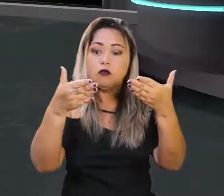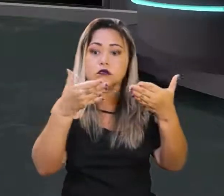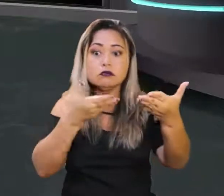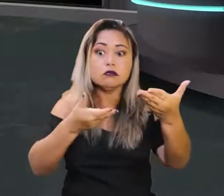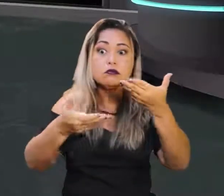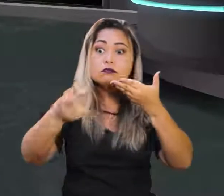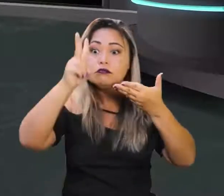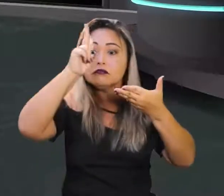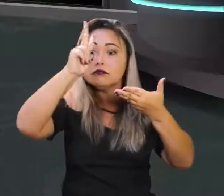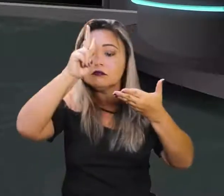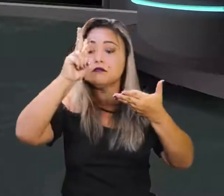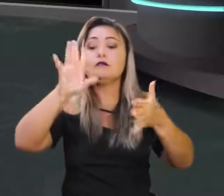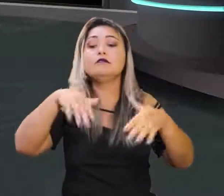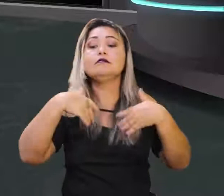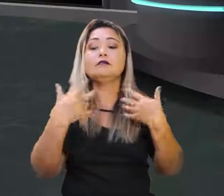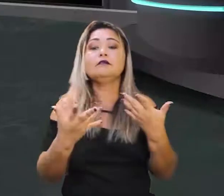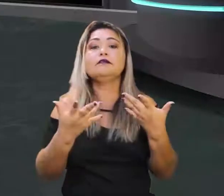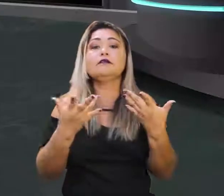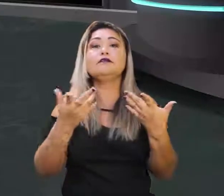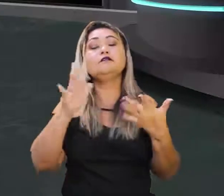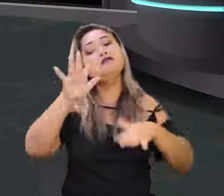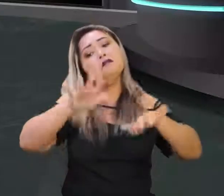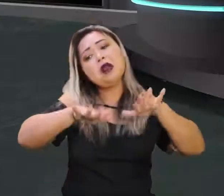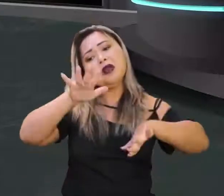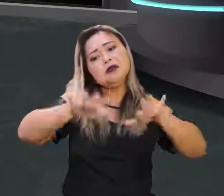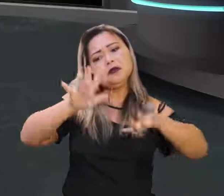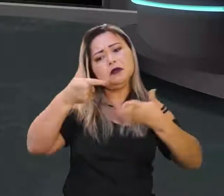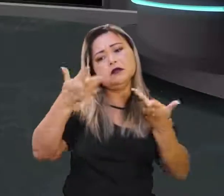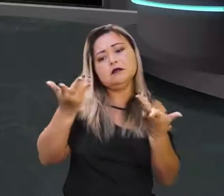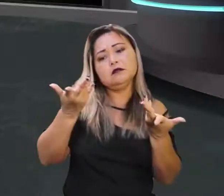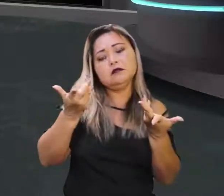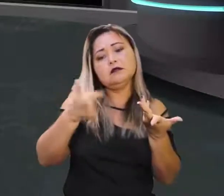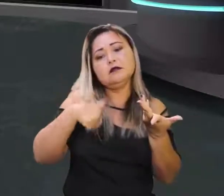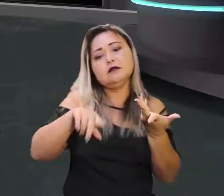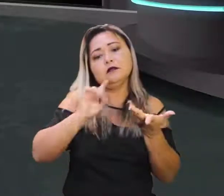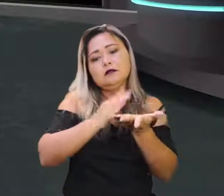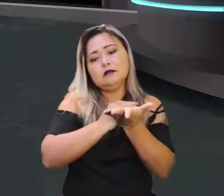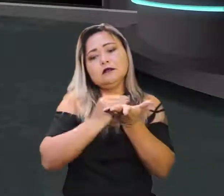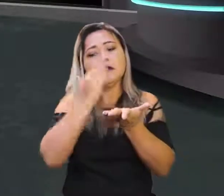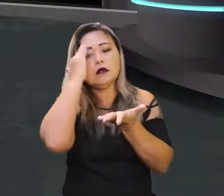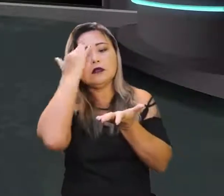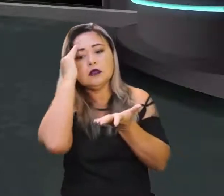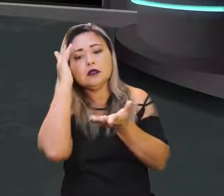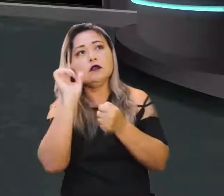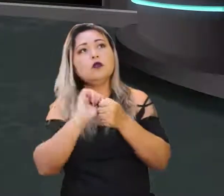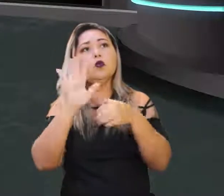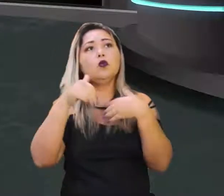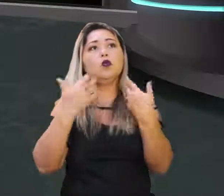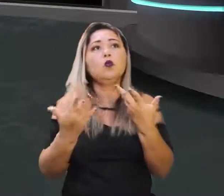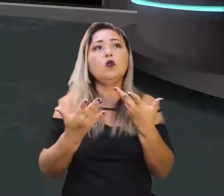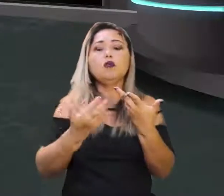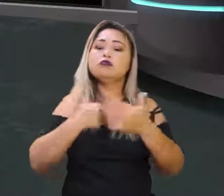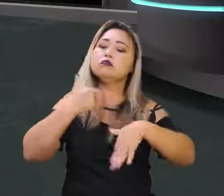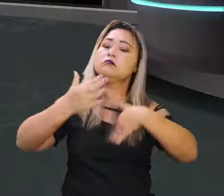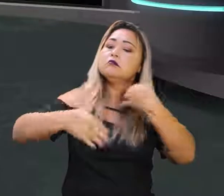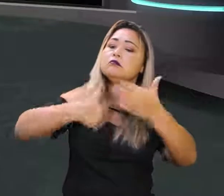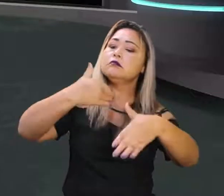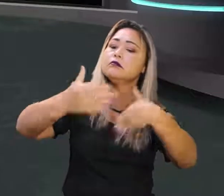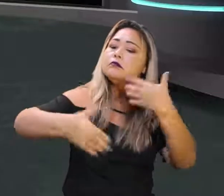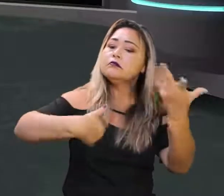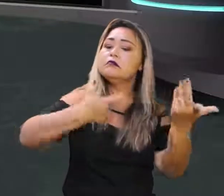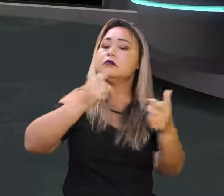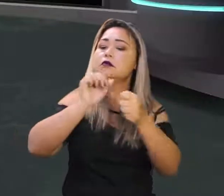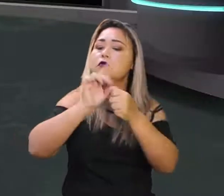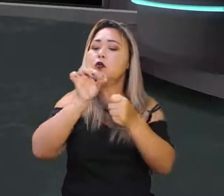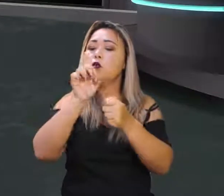interagir com aquela história. Então é mais ou menos por aí que a gente vai começar a entender o desenvolver do